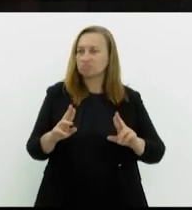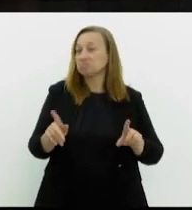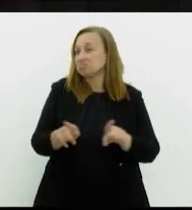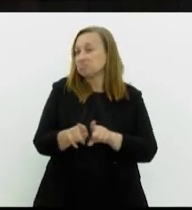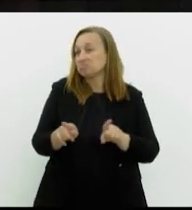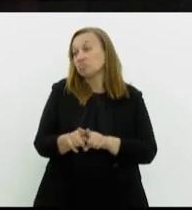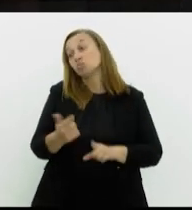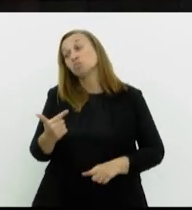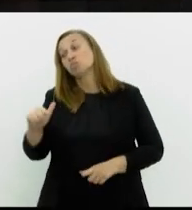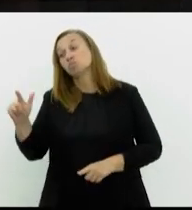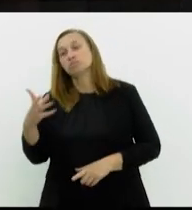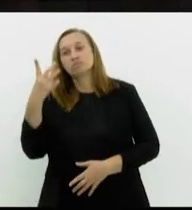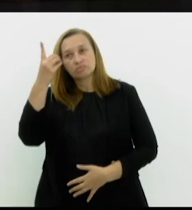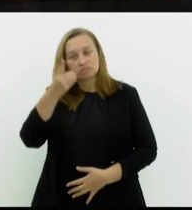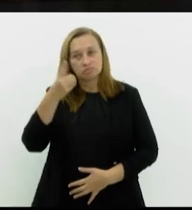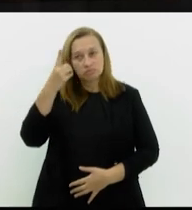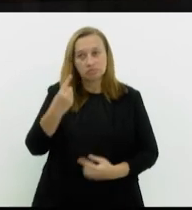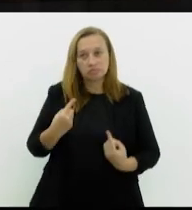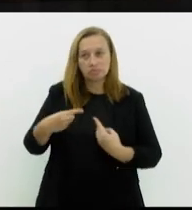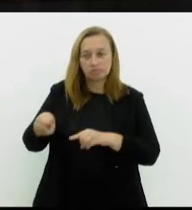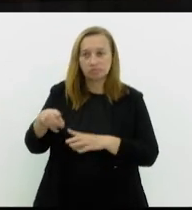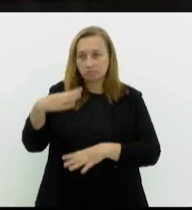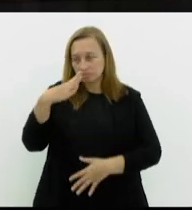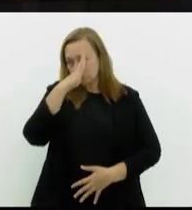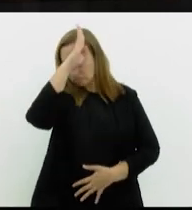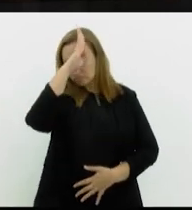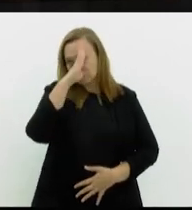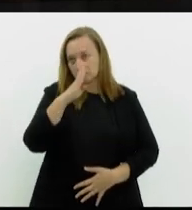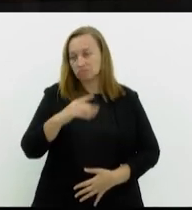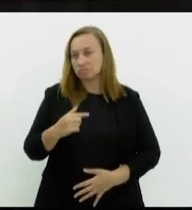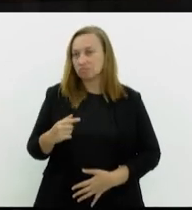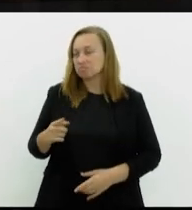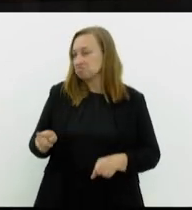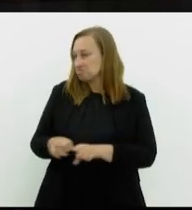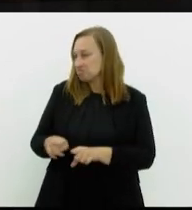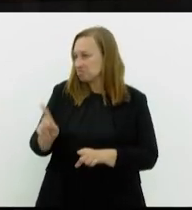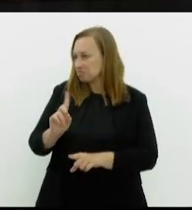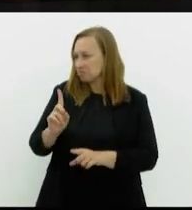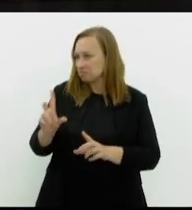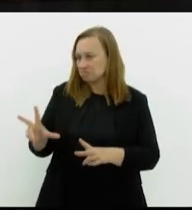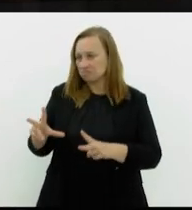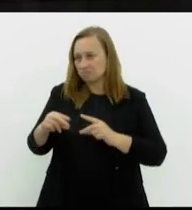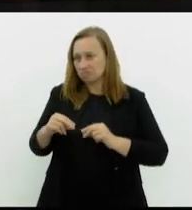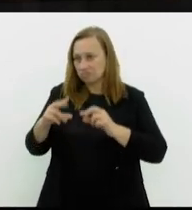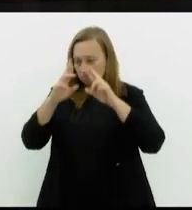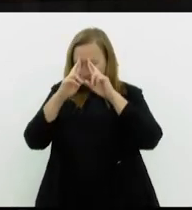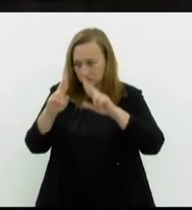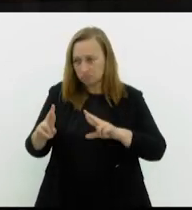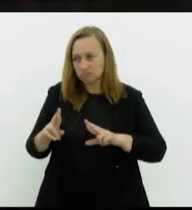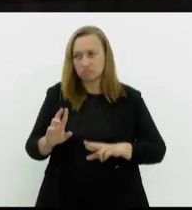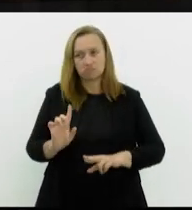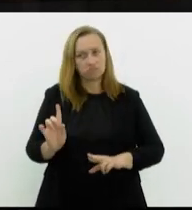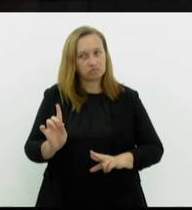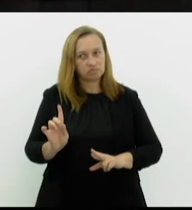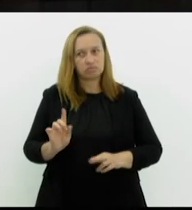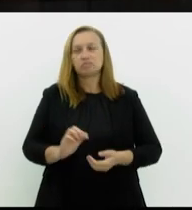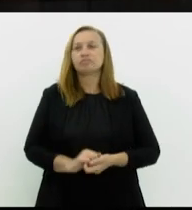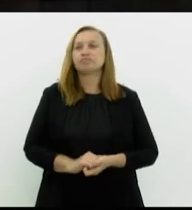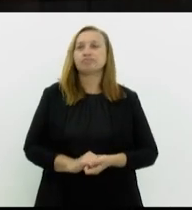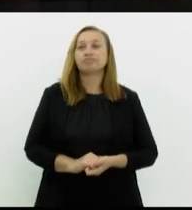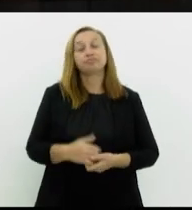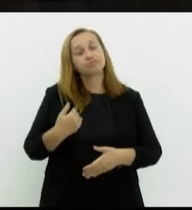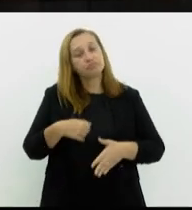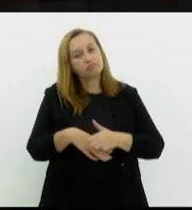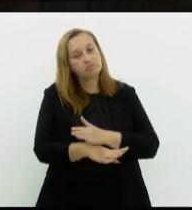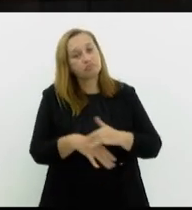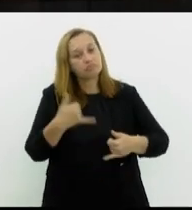porque outro deputado é contra o bolsonarismo que também não mereça o meu respeito. Eu